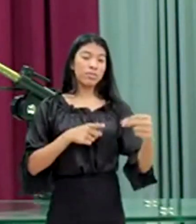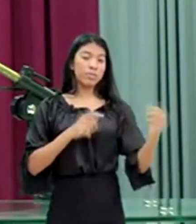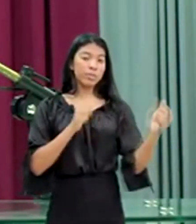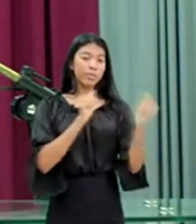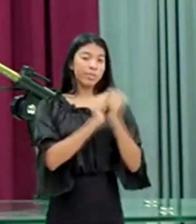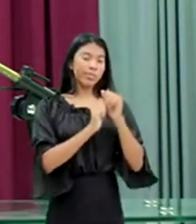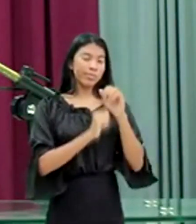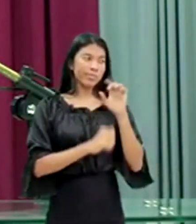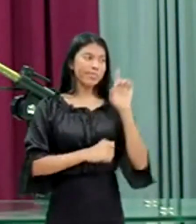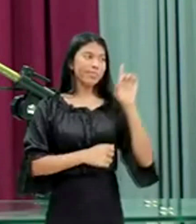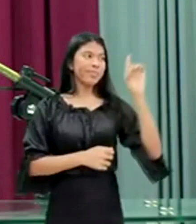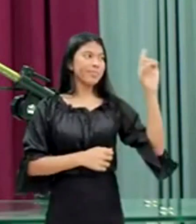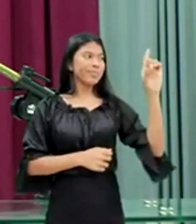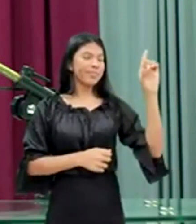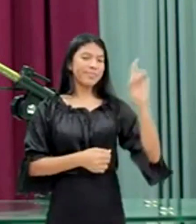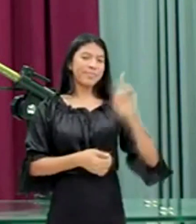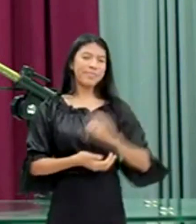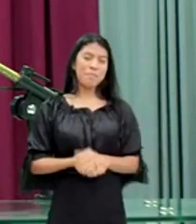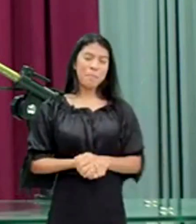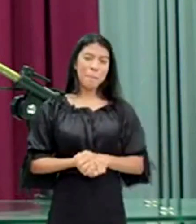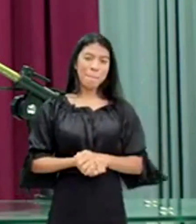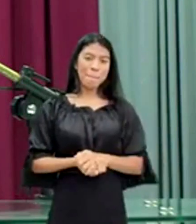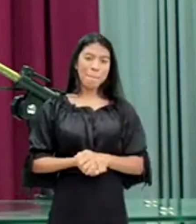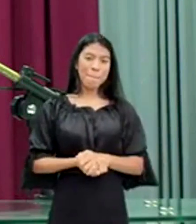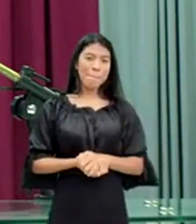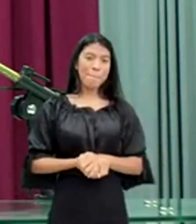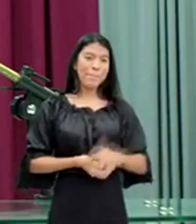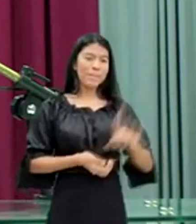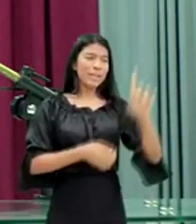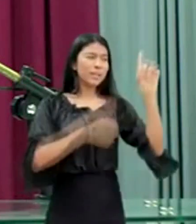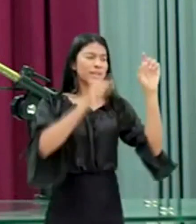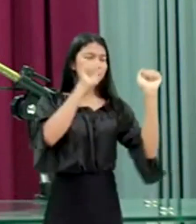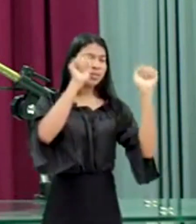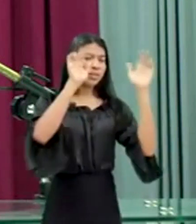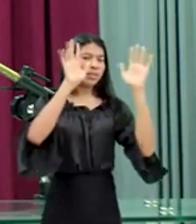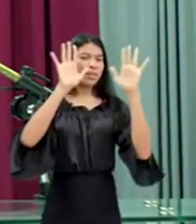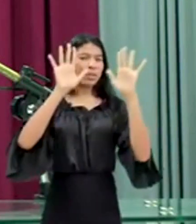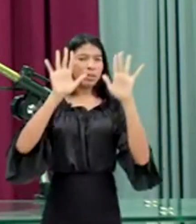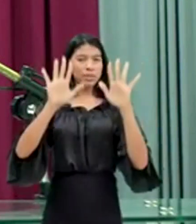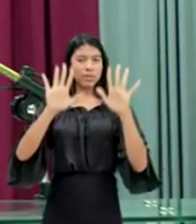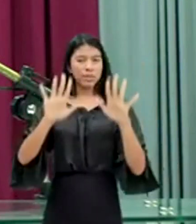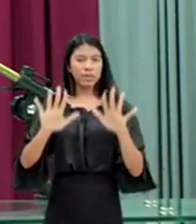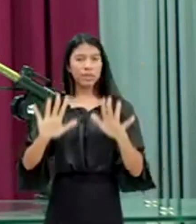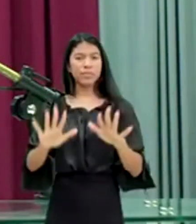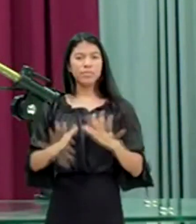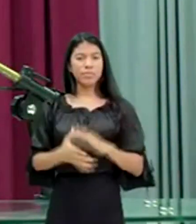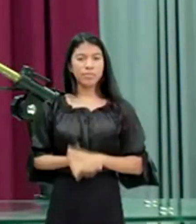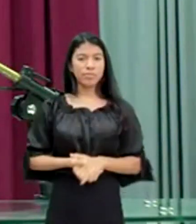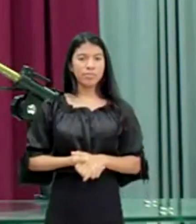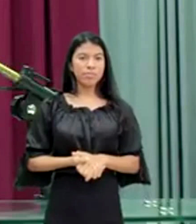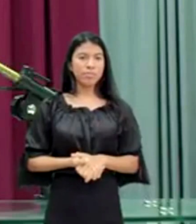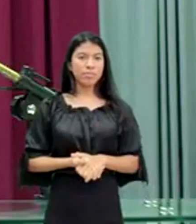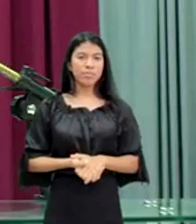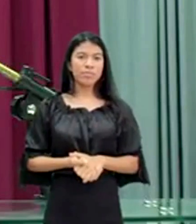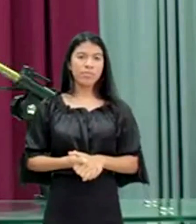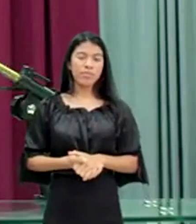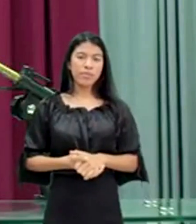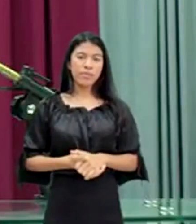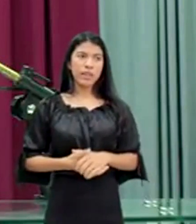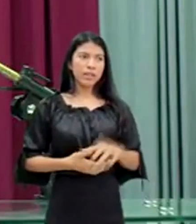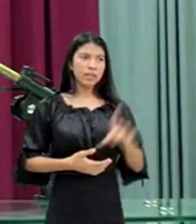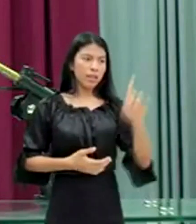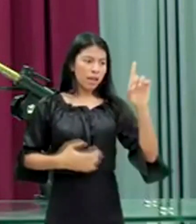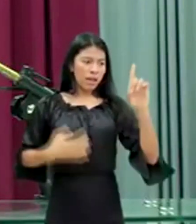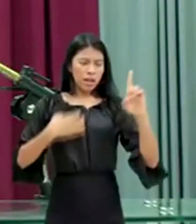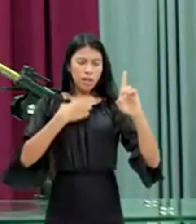do Senhor nosso Deus. Que Ele nos abençoe, que nós não venhamos provocar a ira do Senhor